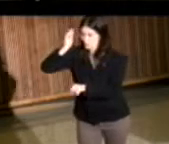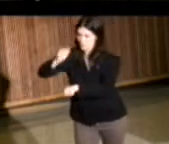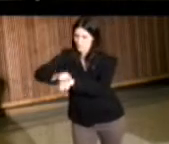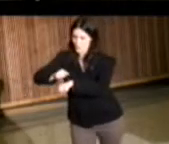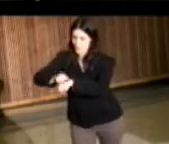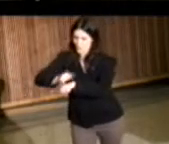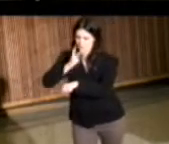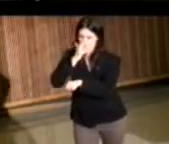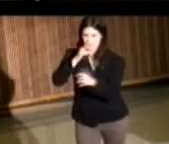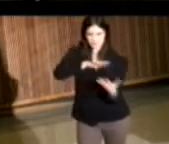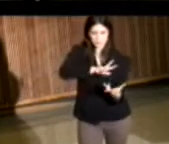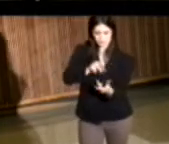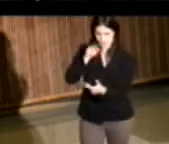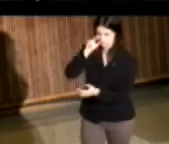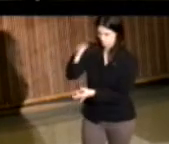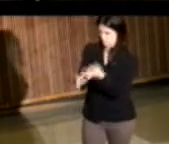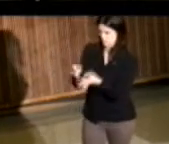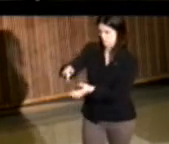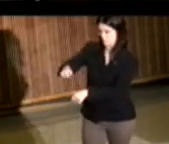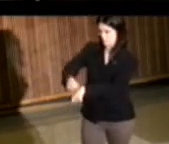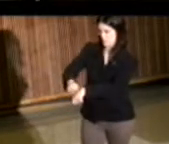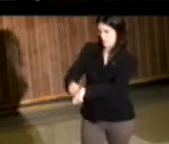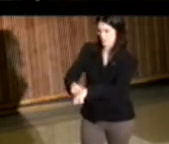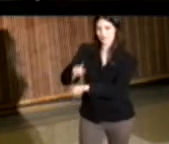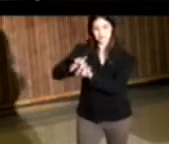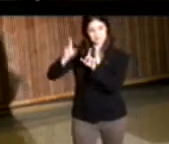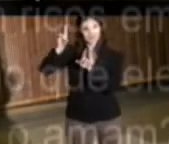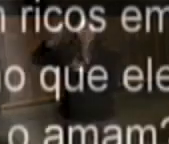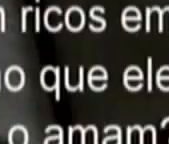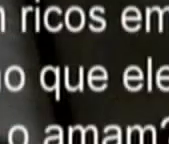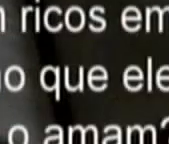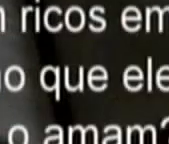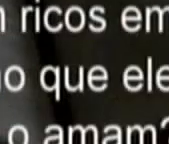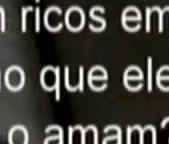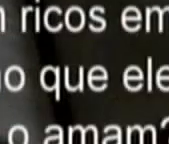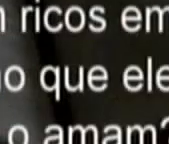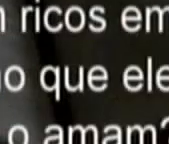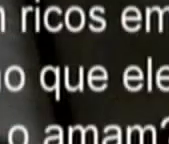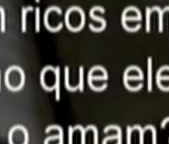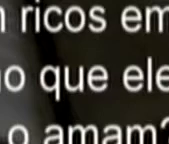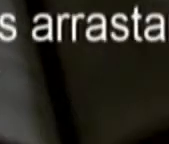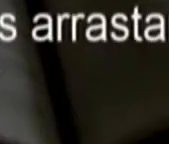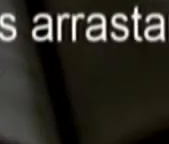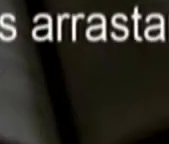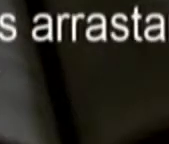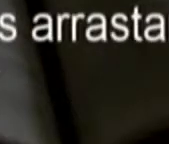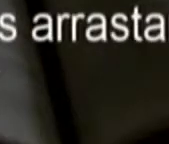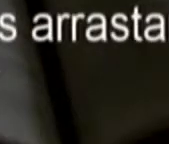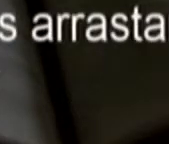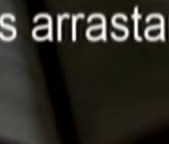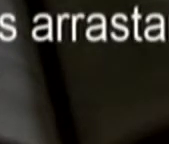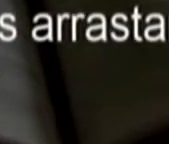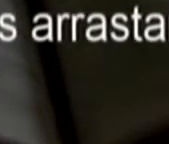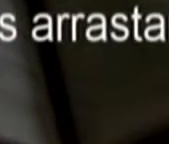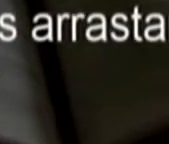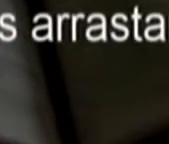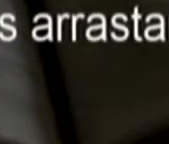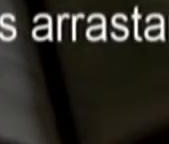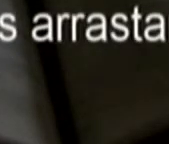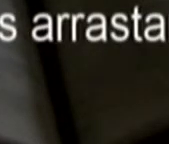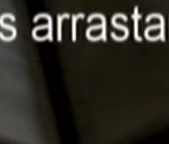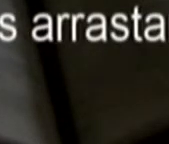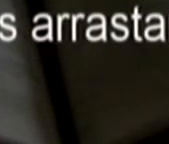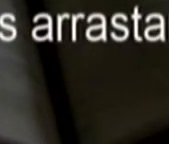olhos do mundo para serem ricos em fé e herdarem o reino que Ele prometeu aos que o amam? Mas vocês têm desprezado